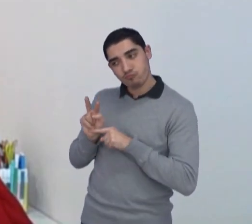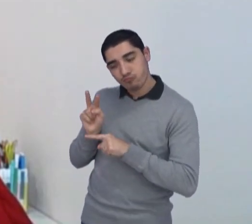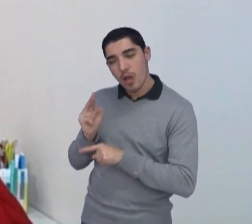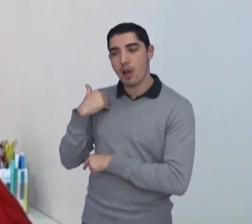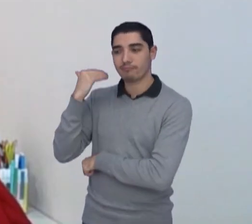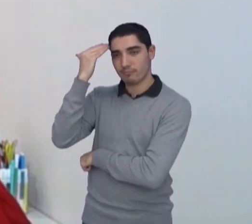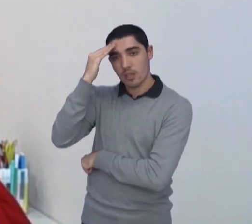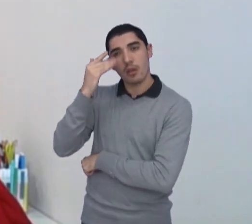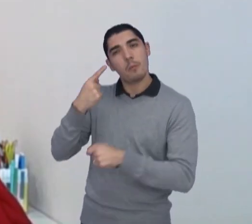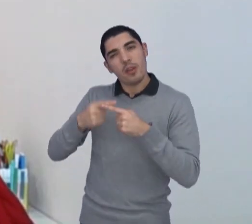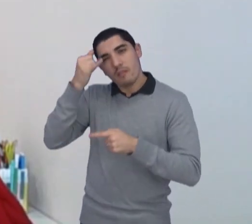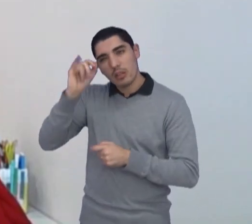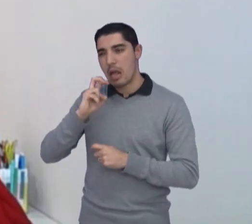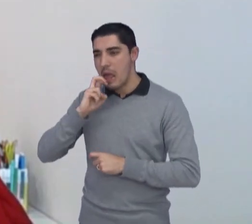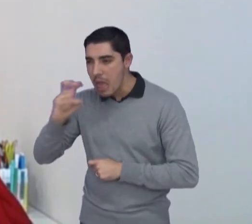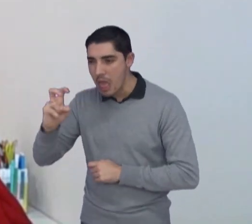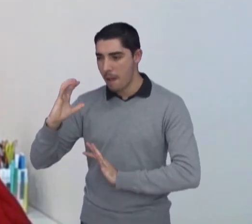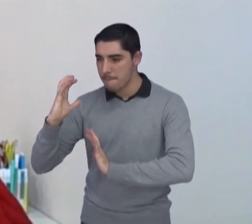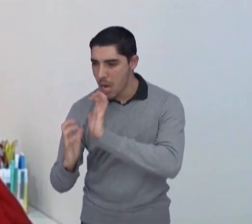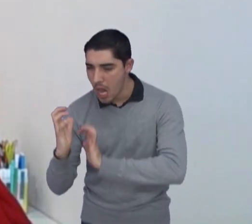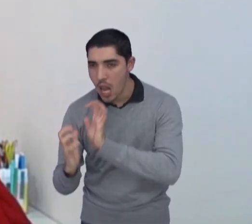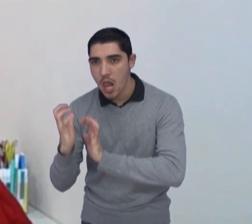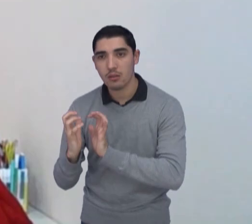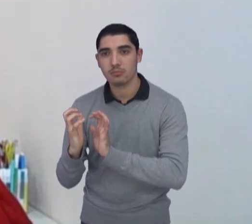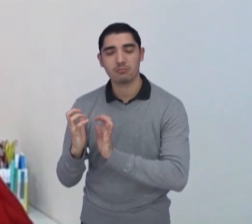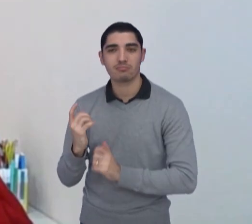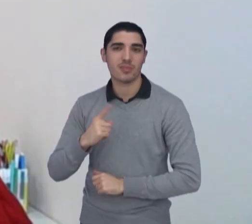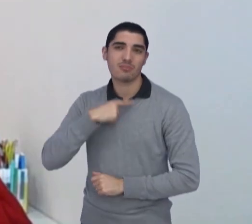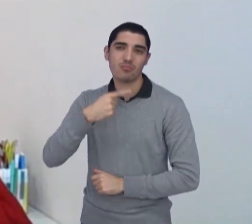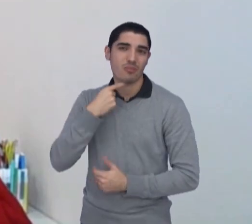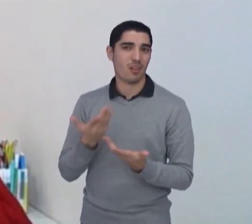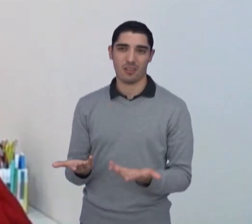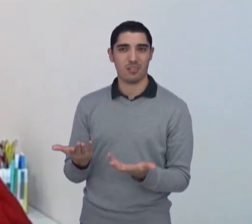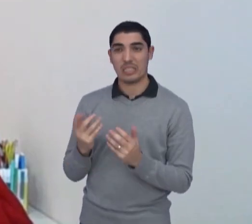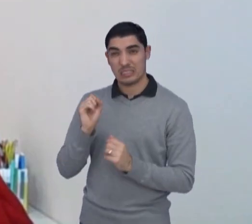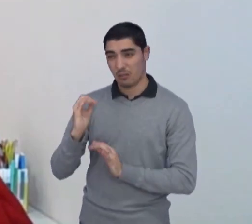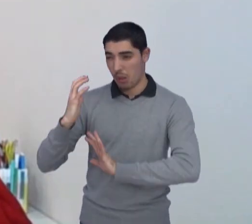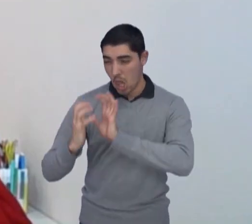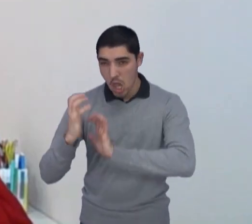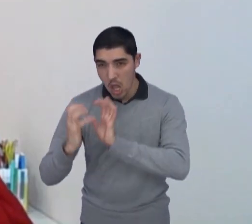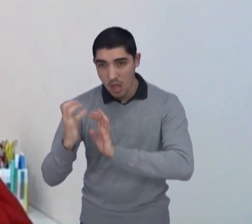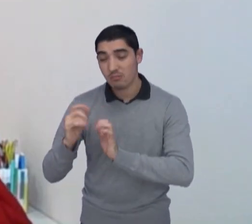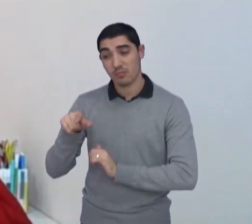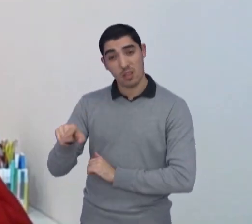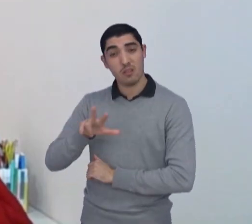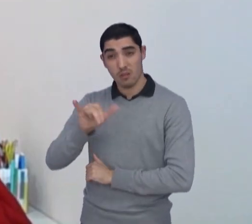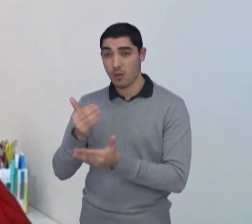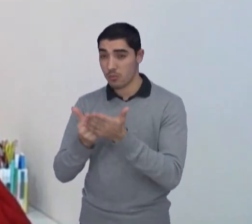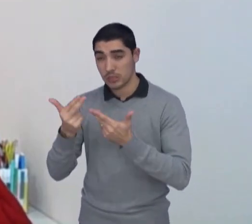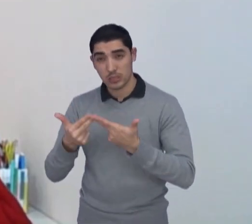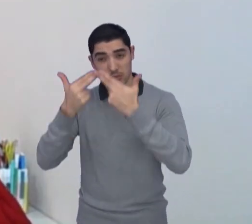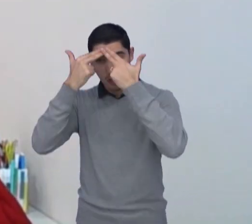de gritos, de briga, porque a gente sabe que esse não é um caminho que vai trazer boas lembranças,